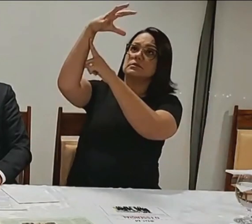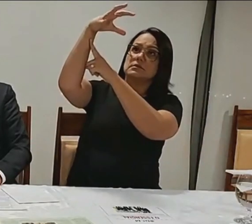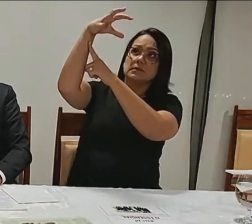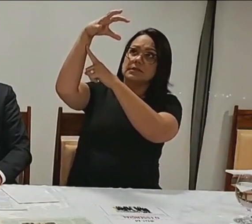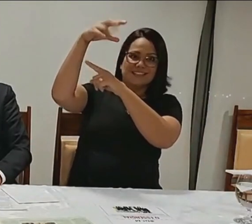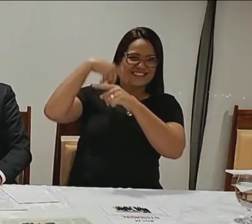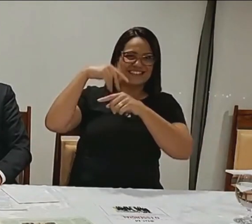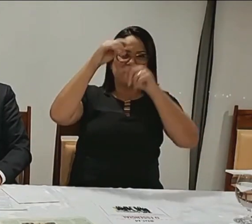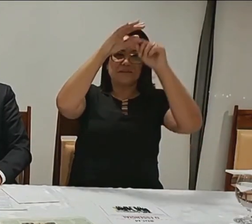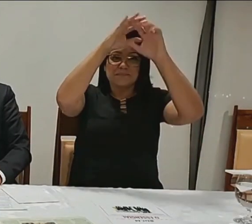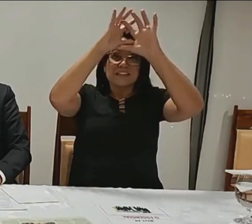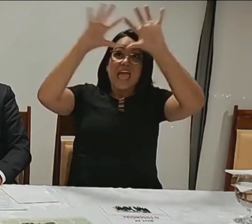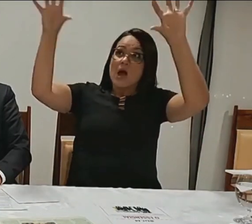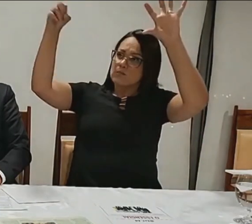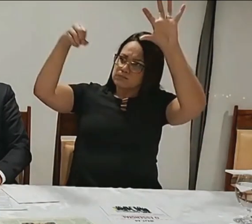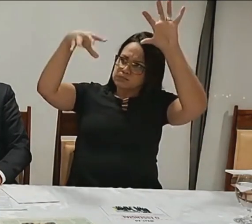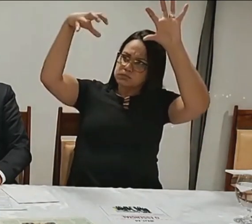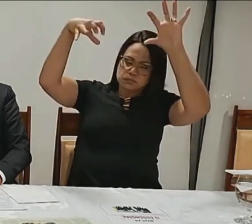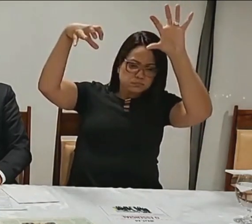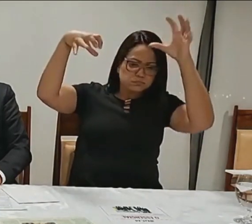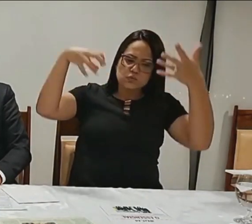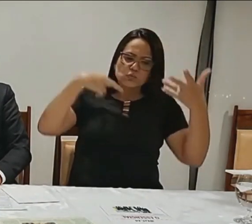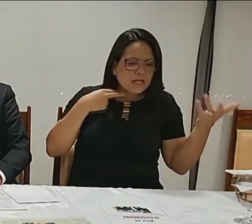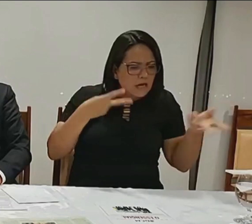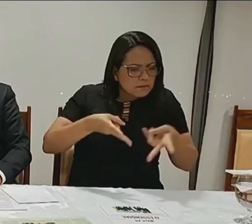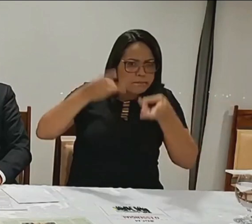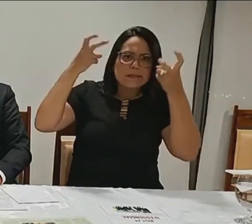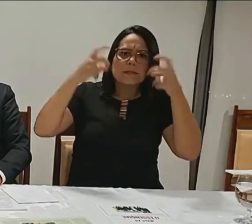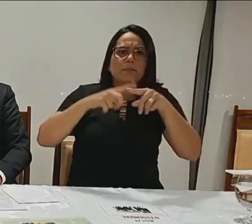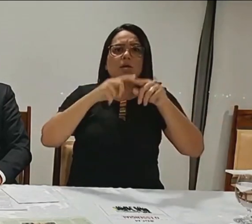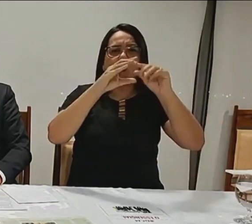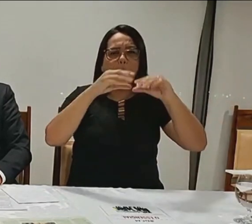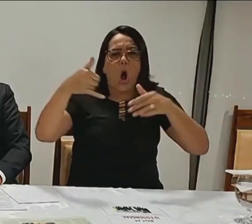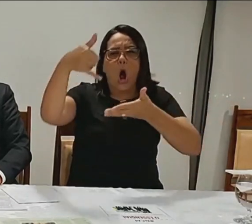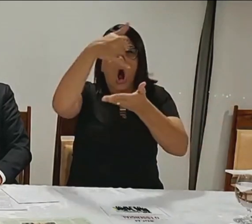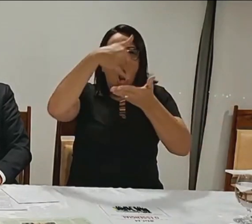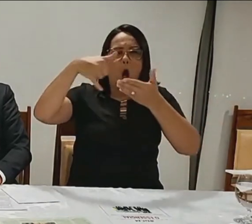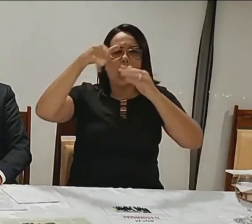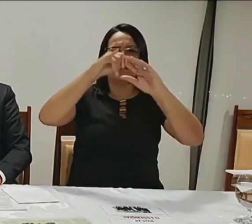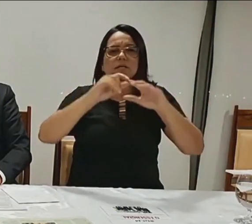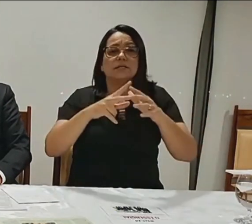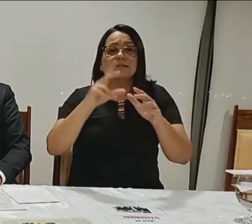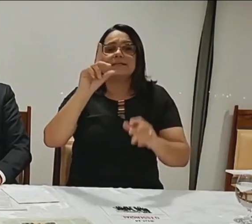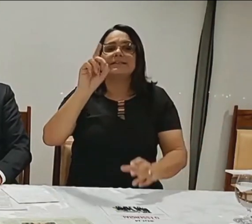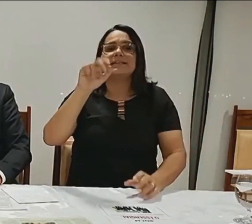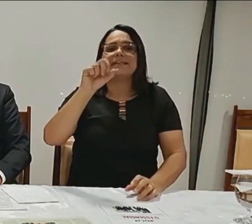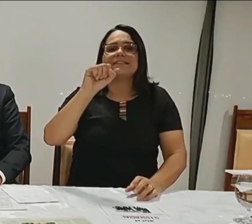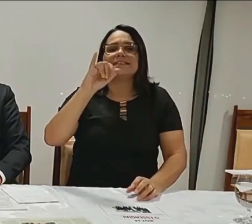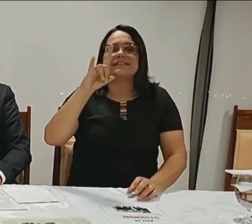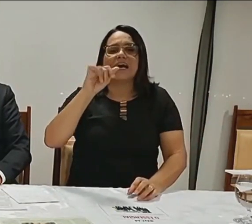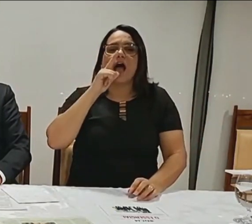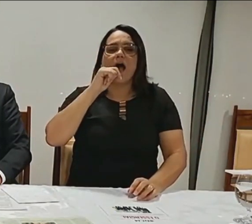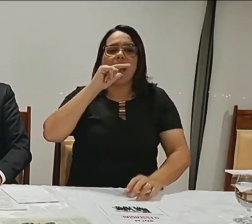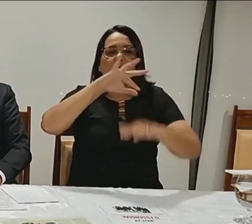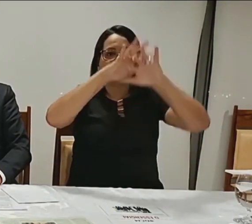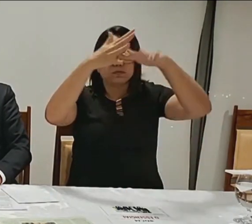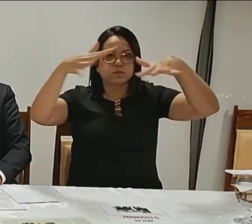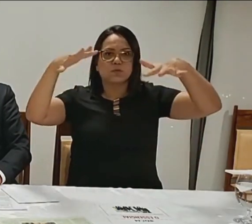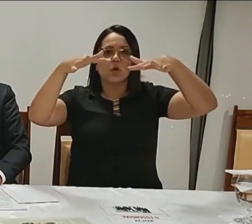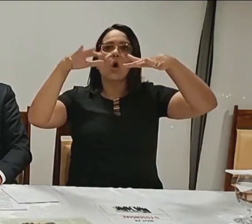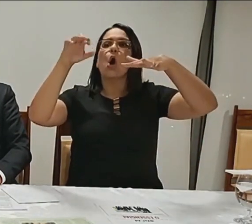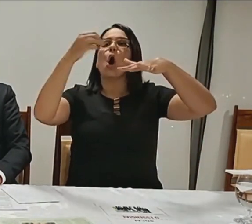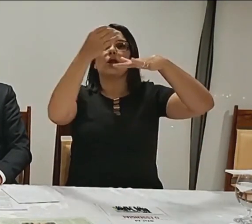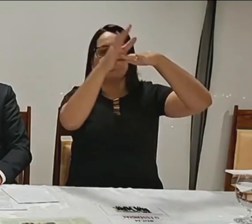não conseguiam detectar nada, porque o óleo, ela tem uma densidade um pouquinho maior do que a da água salgada. Em